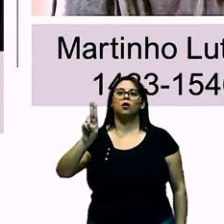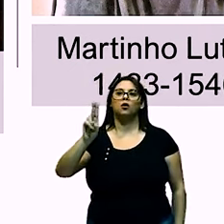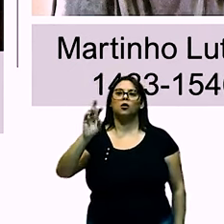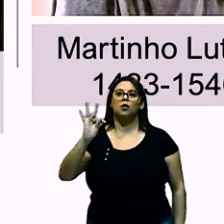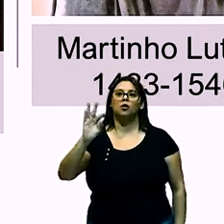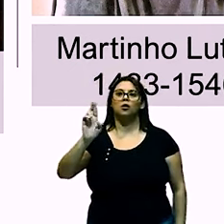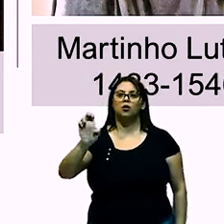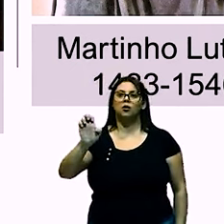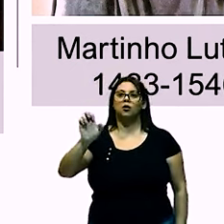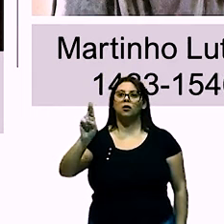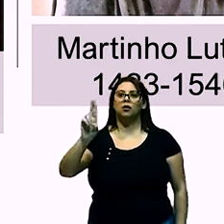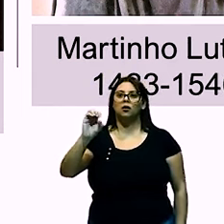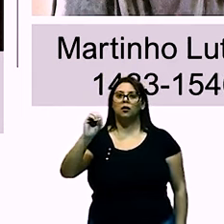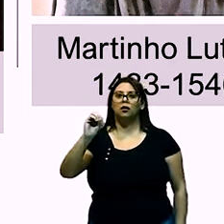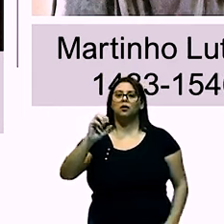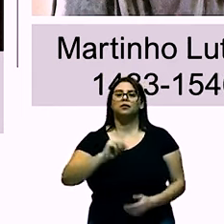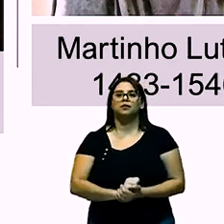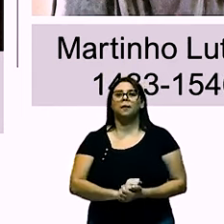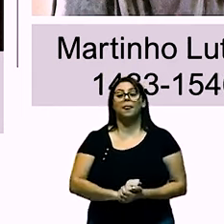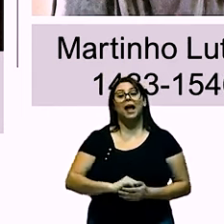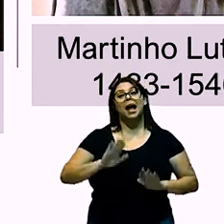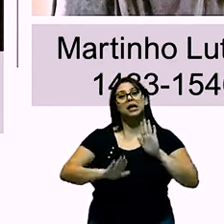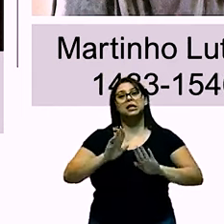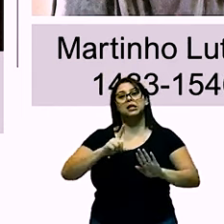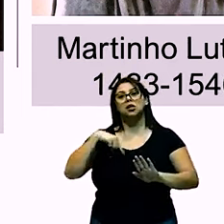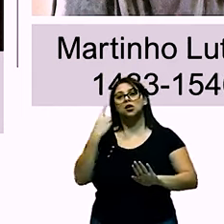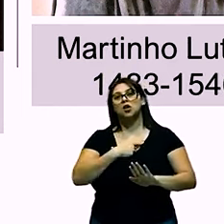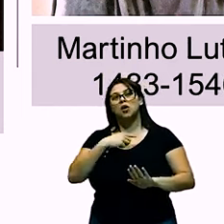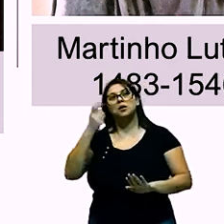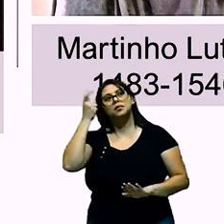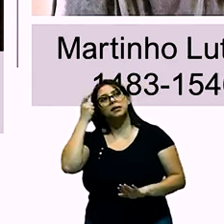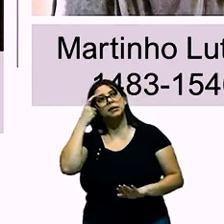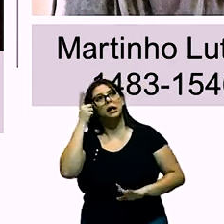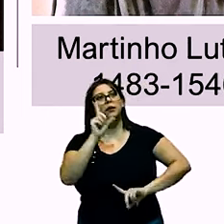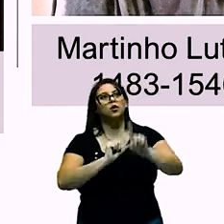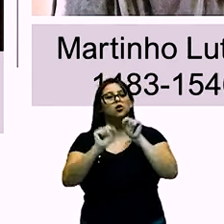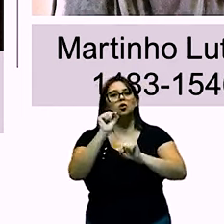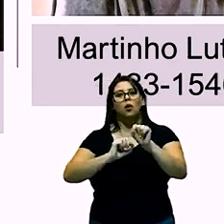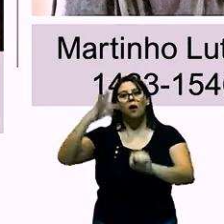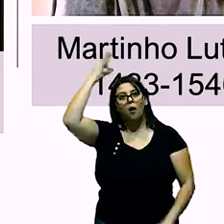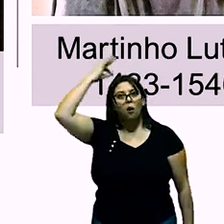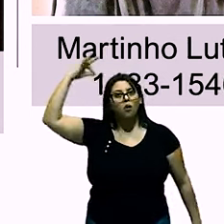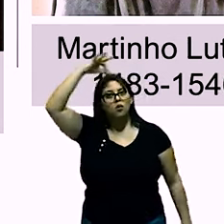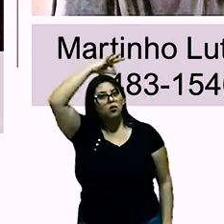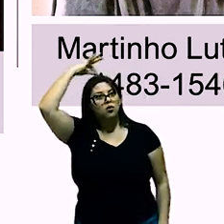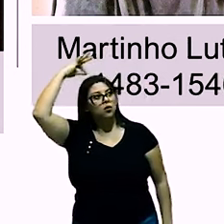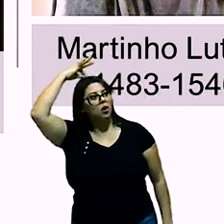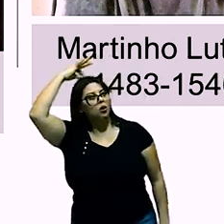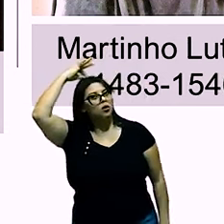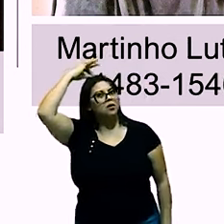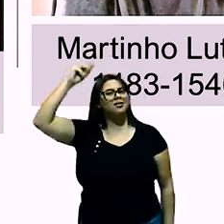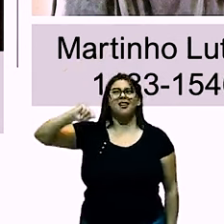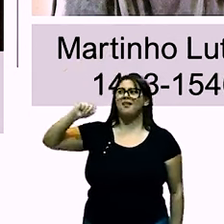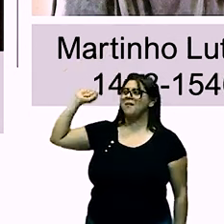Espírito Santo agiu em Atos 2, e depois do primeiro século nós damos um pulo, um salto para 1517.